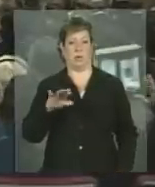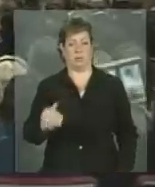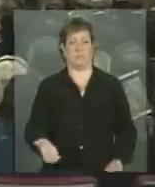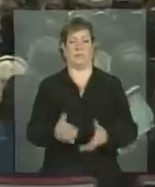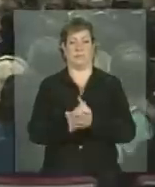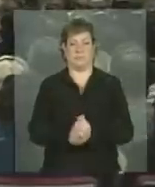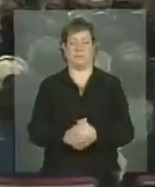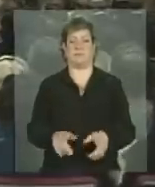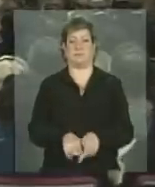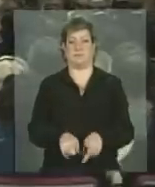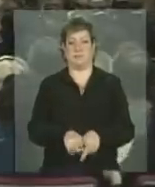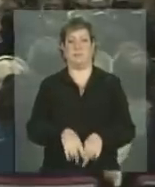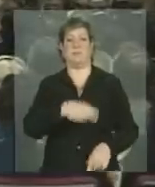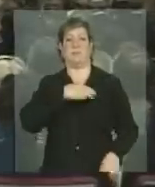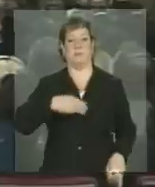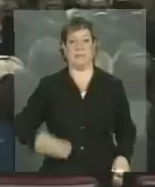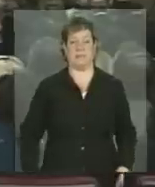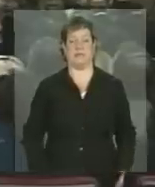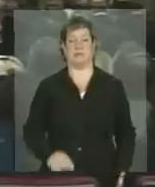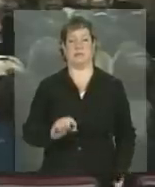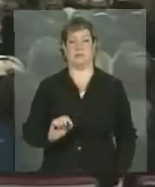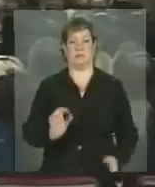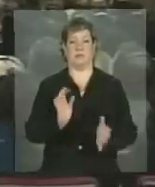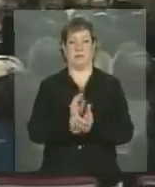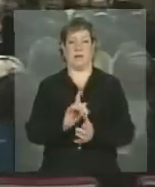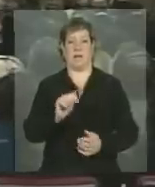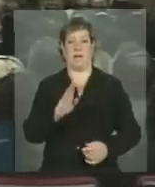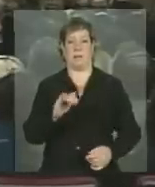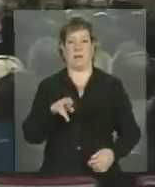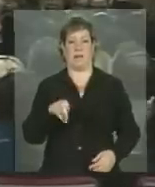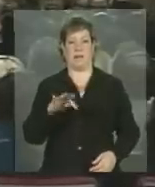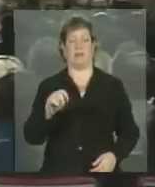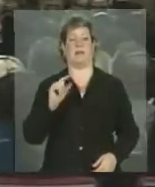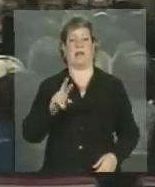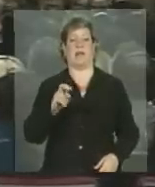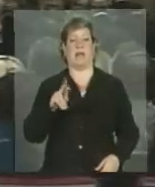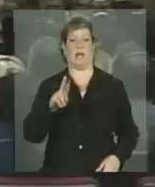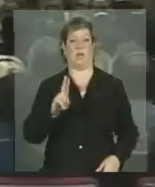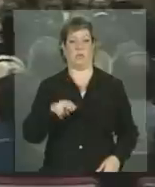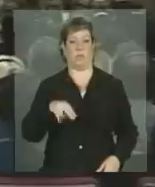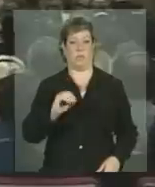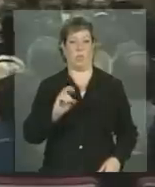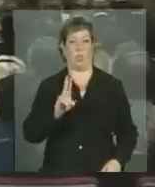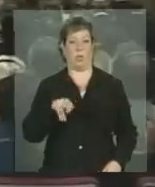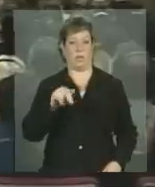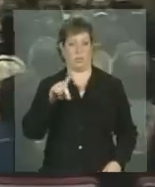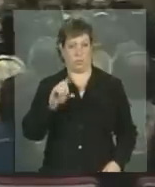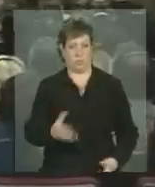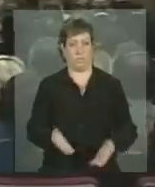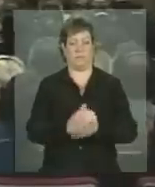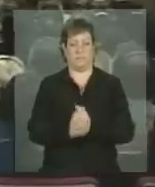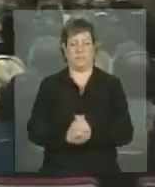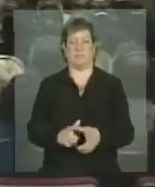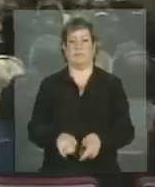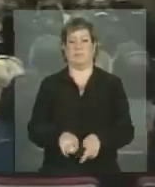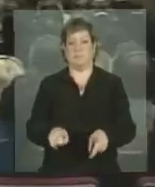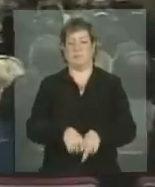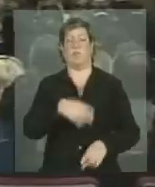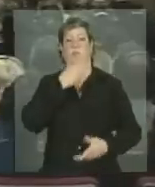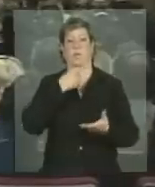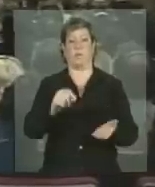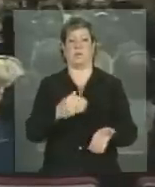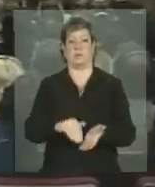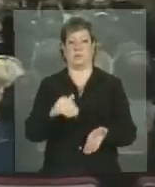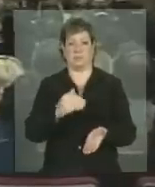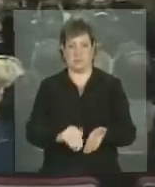Mood, ministro de Estado do Gabinete do Governo do Reino Unido. Senhor Florencio Abad, secretário de Estado